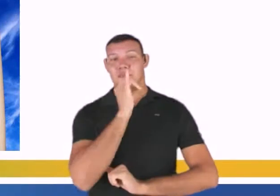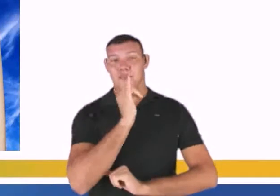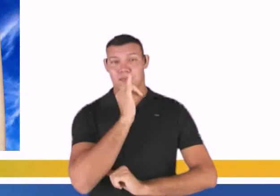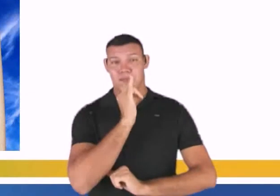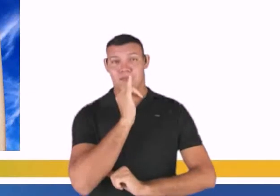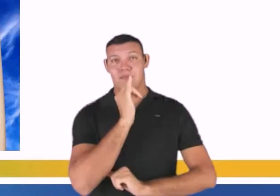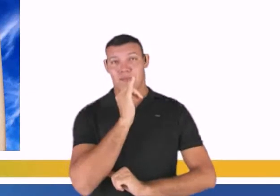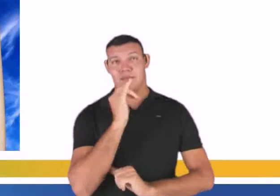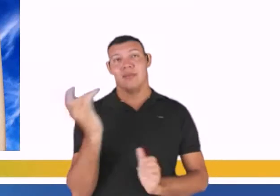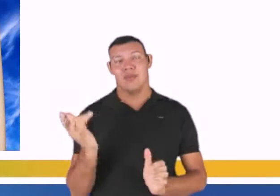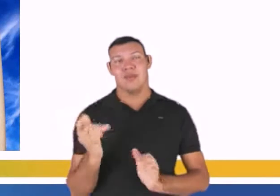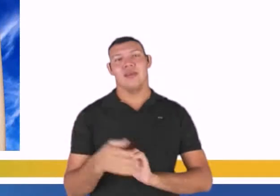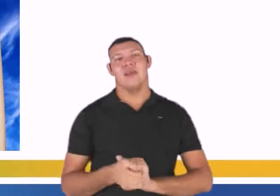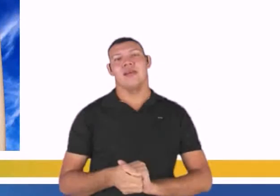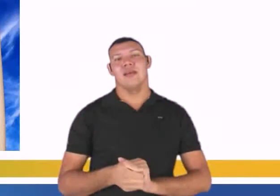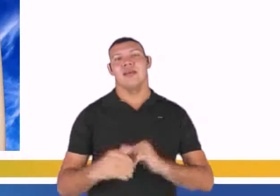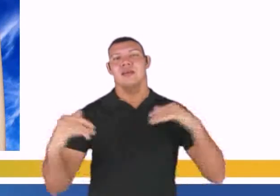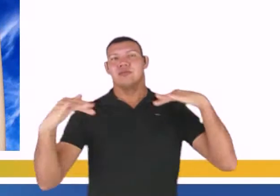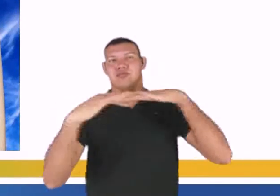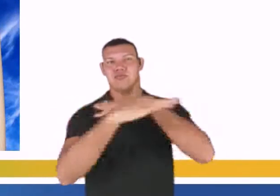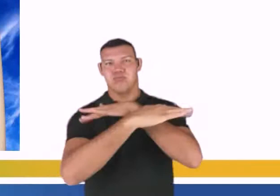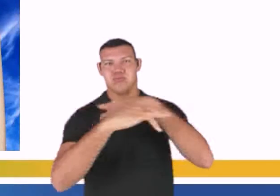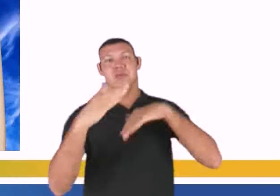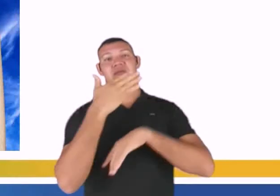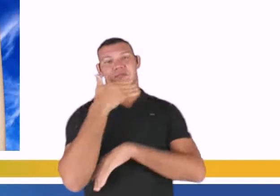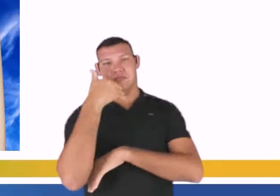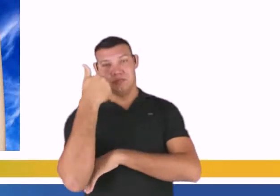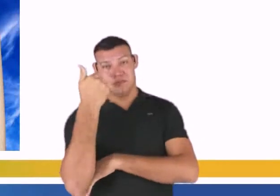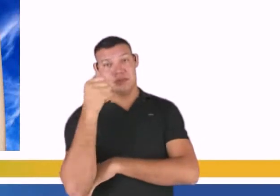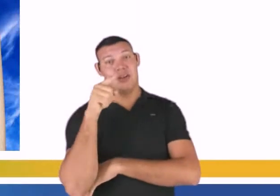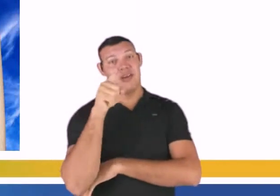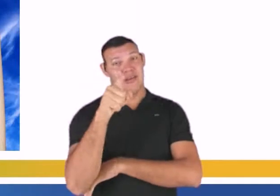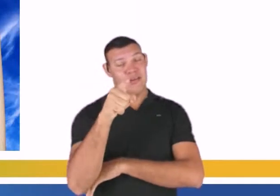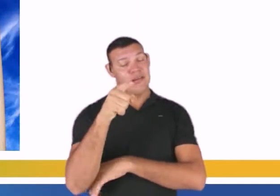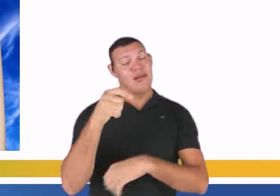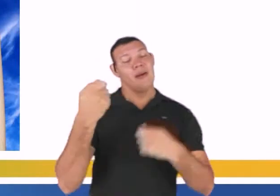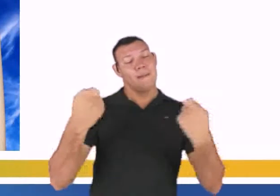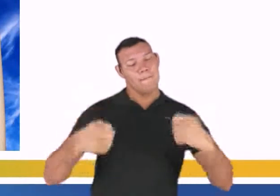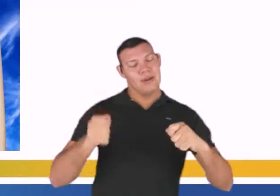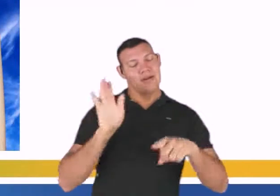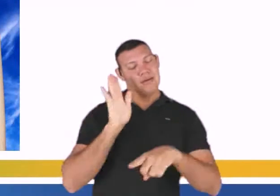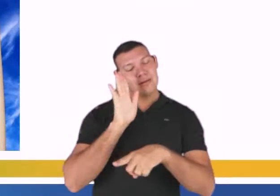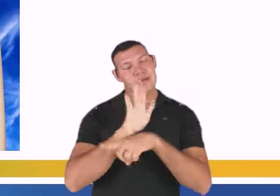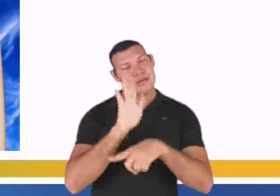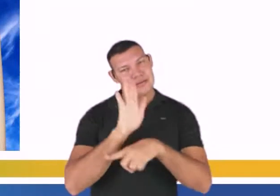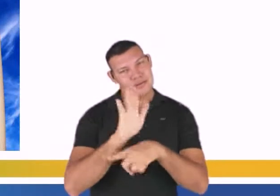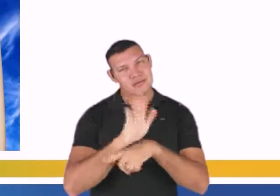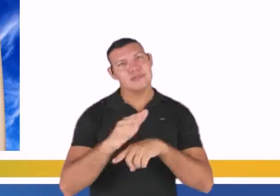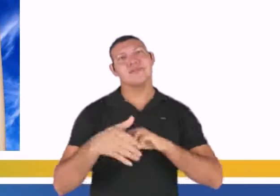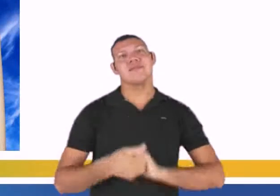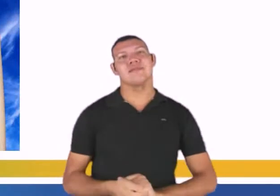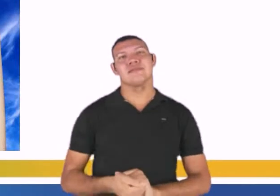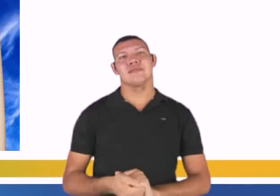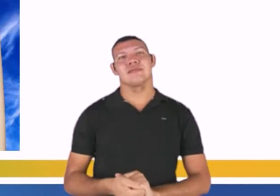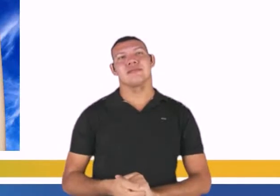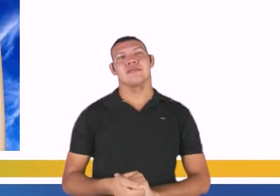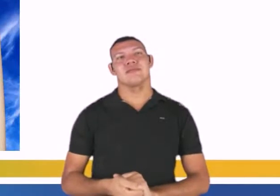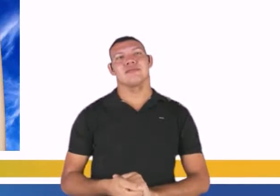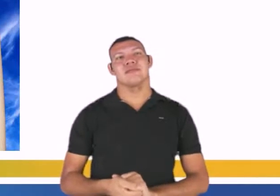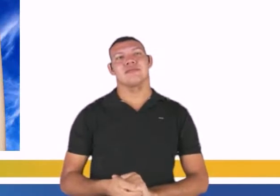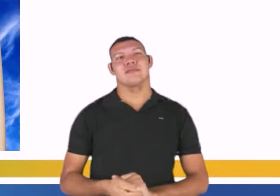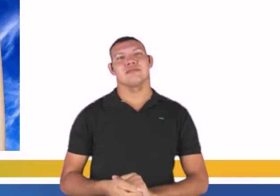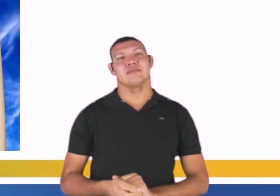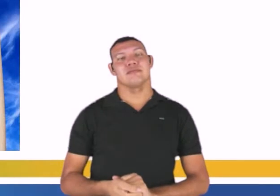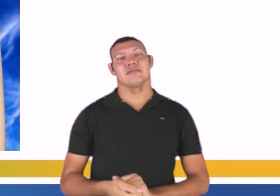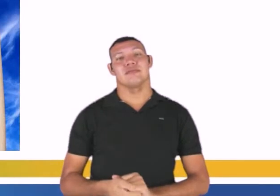nosso trânsito melhorar, você também precisa dar uma mão. Olha que interessante isso aqui, vinda certamente do